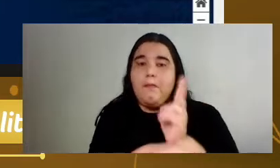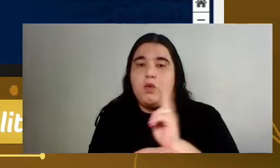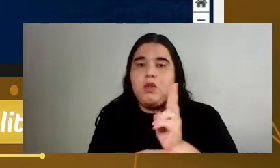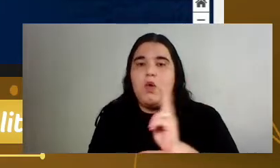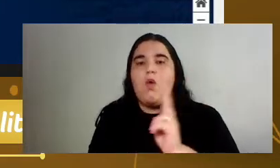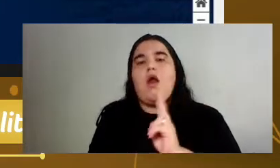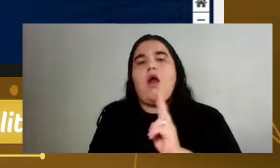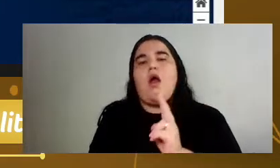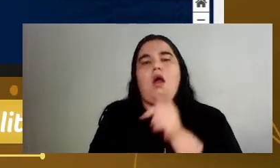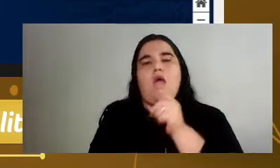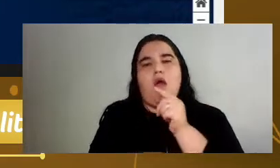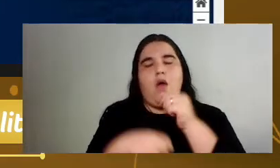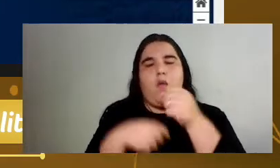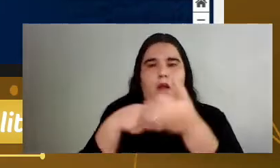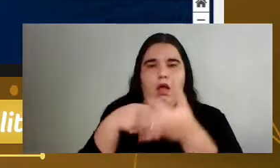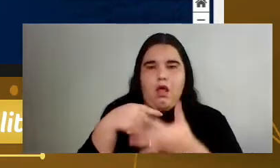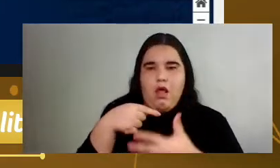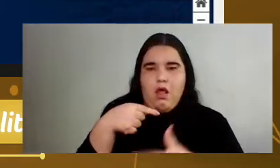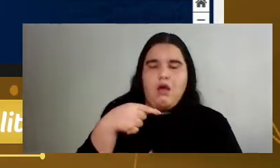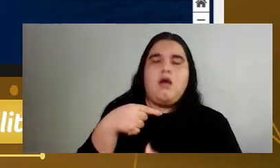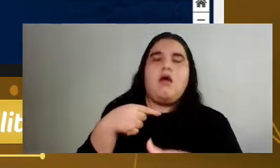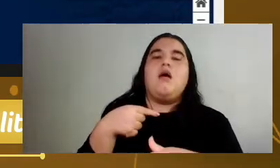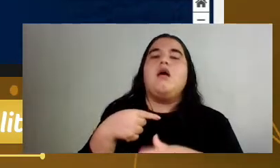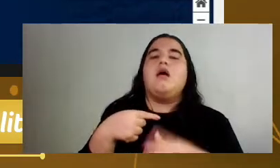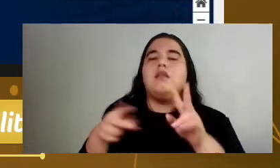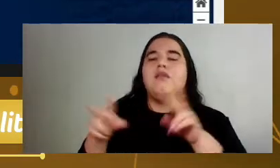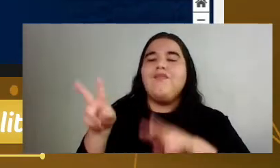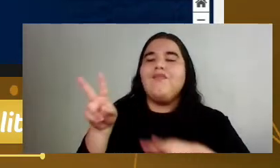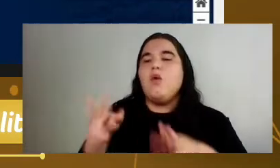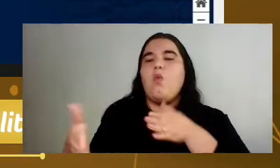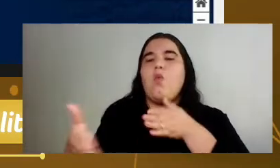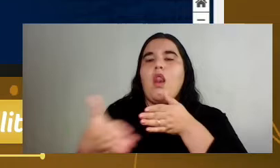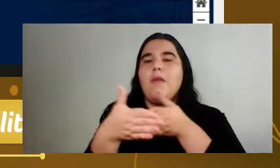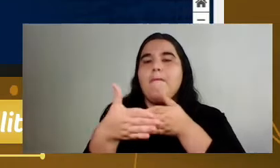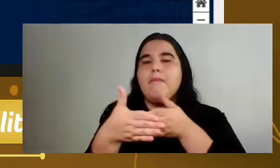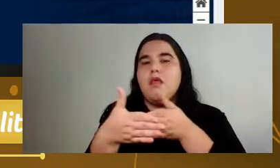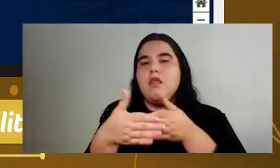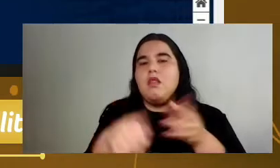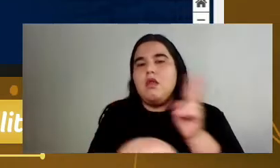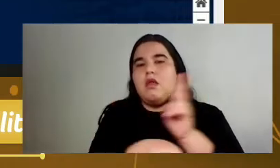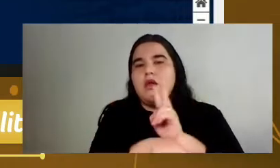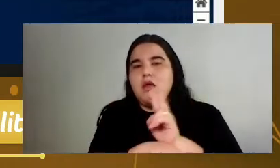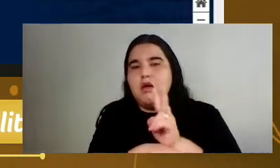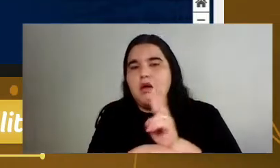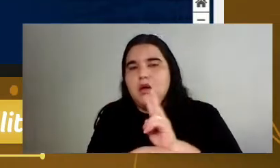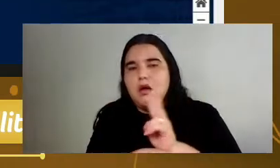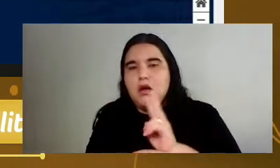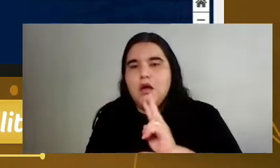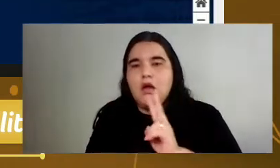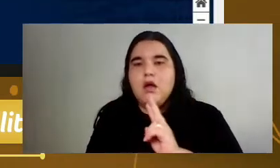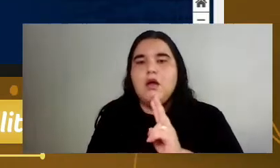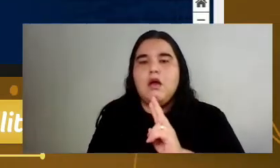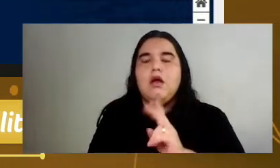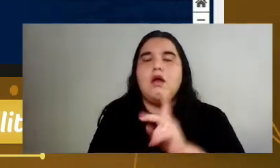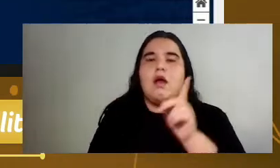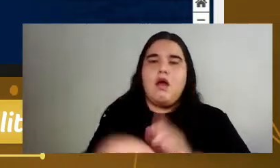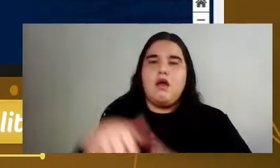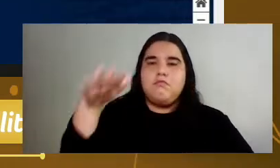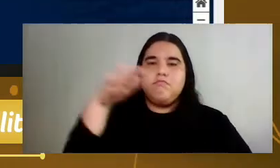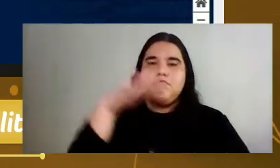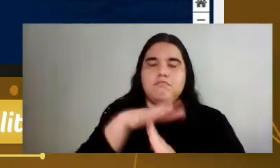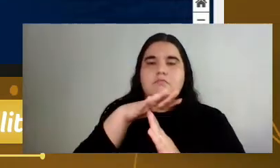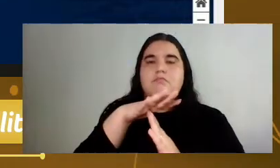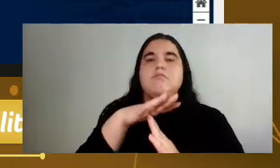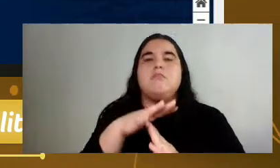a gente definiu como limite de monitoramento, que é a nossa área de concessão também, a curva máxima maximorum até a lâmina